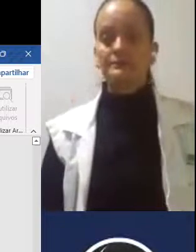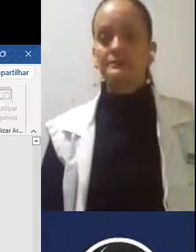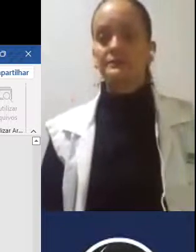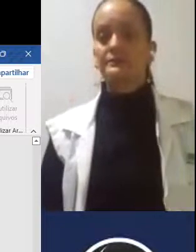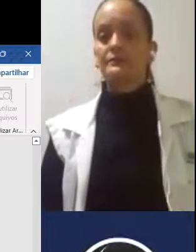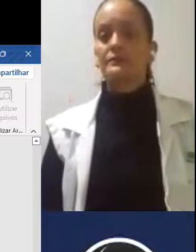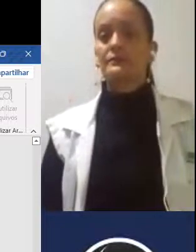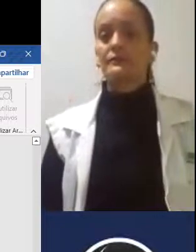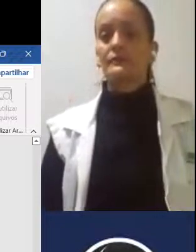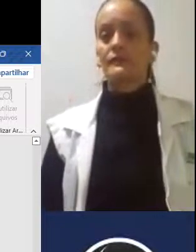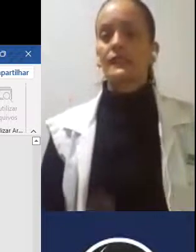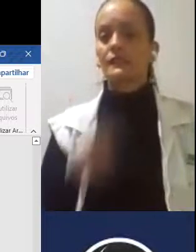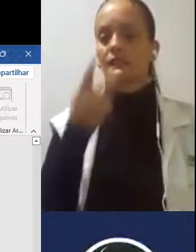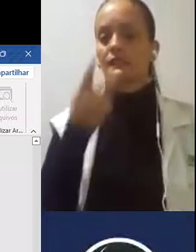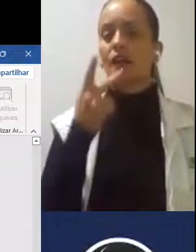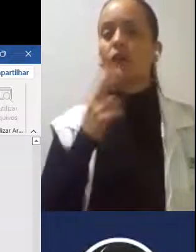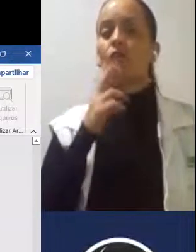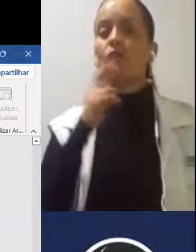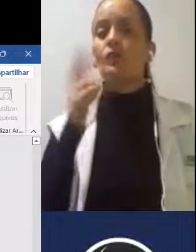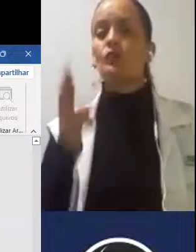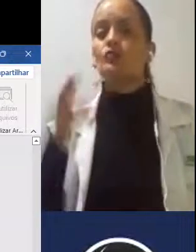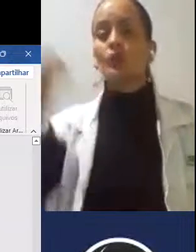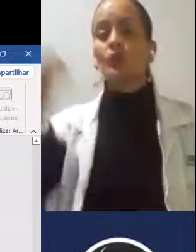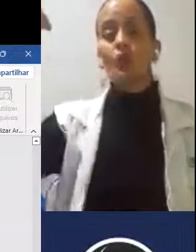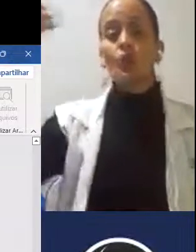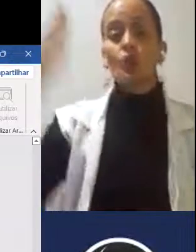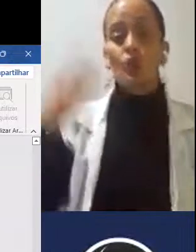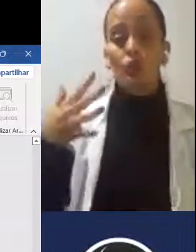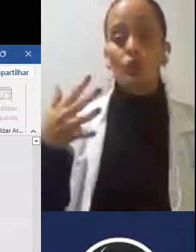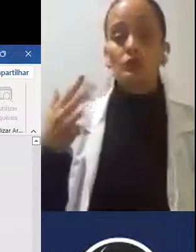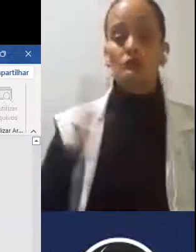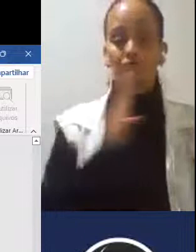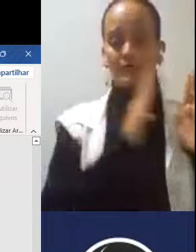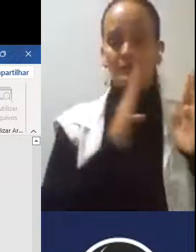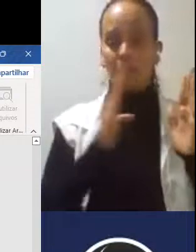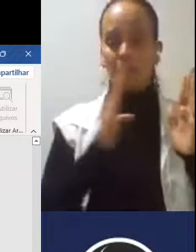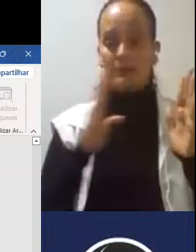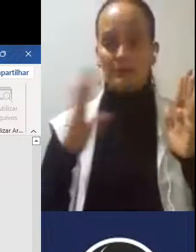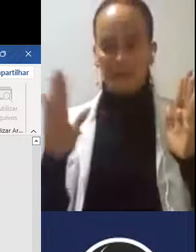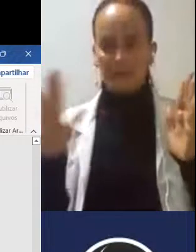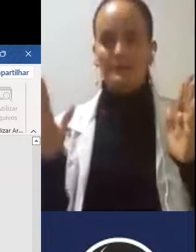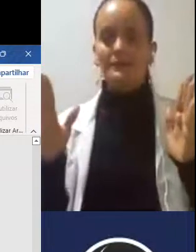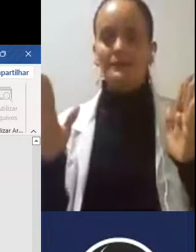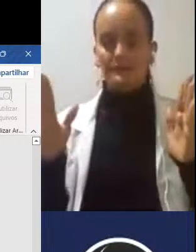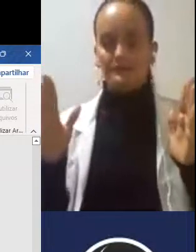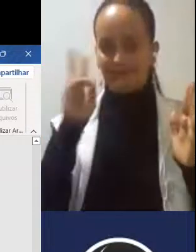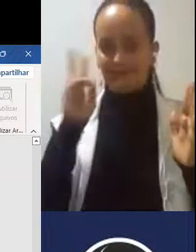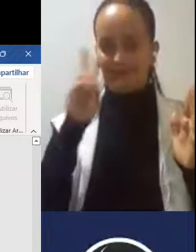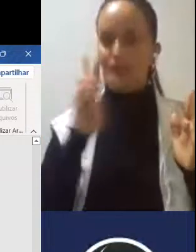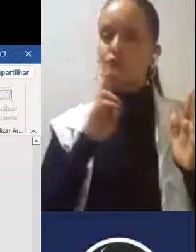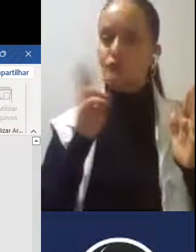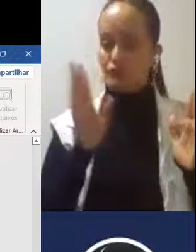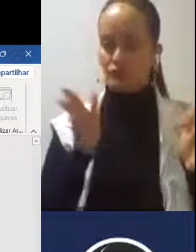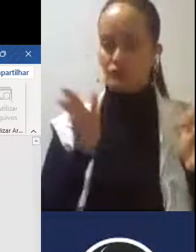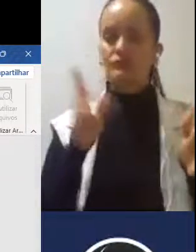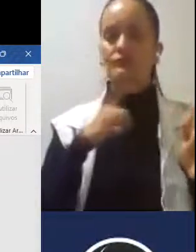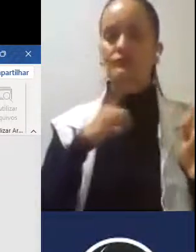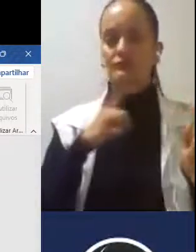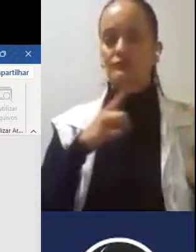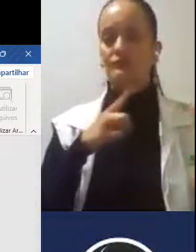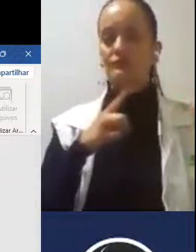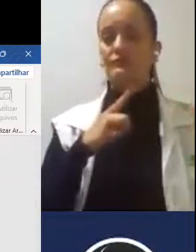resistência equivalente das lâmpadas ligadas em paralelo, que é o R3. Isso aqui a gente já achou. É igual a quanto? Dá a resposta aí para vocês já,